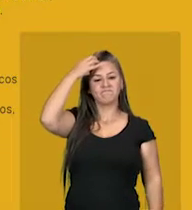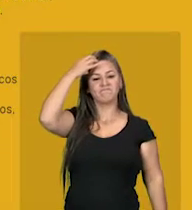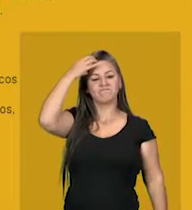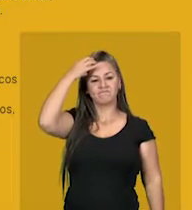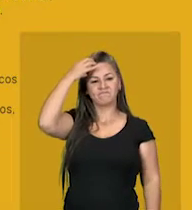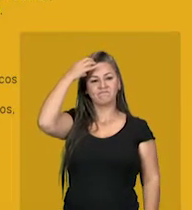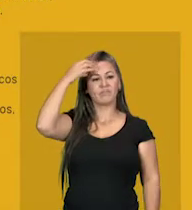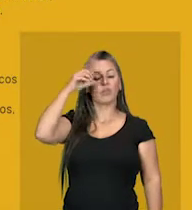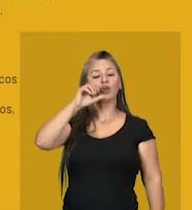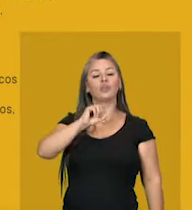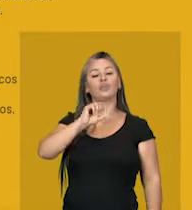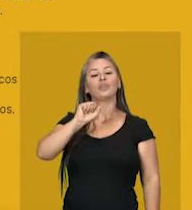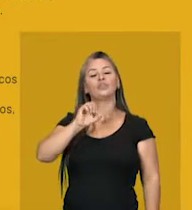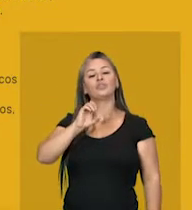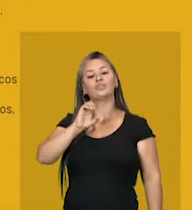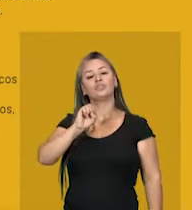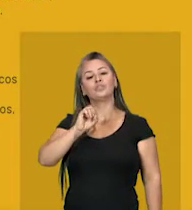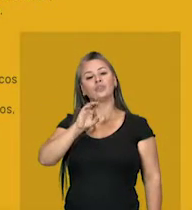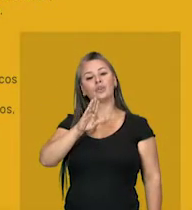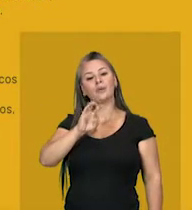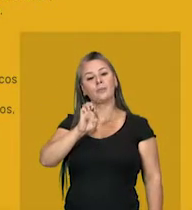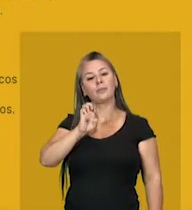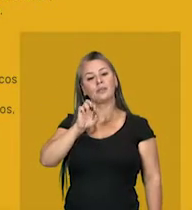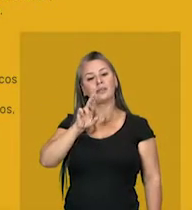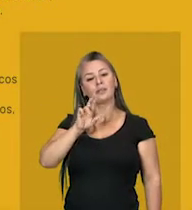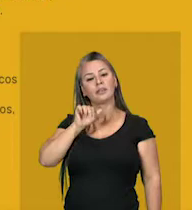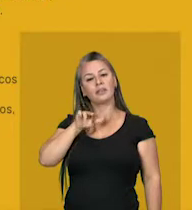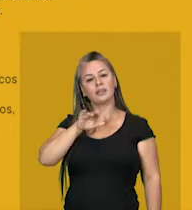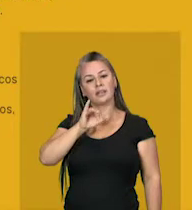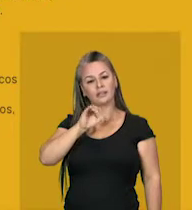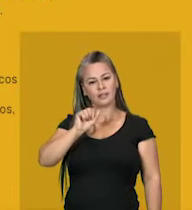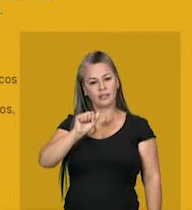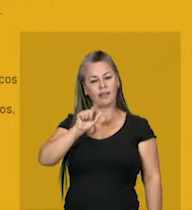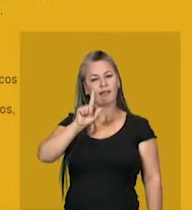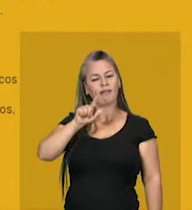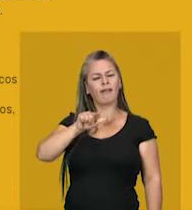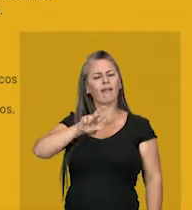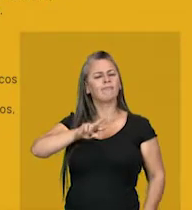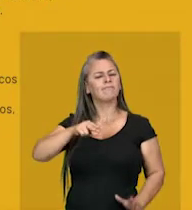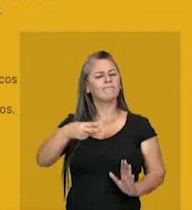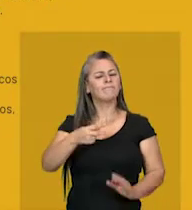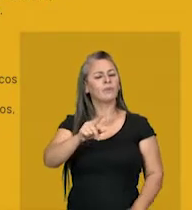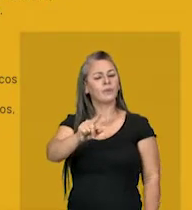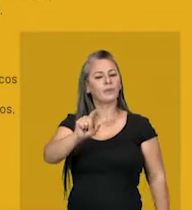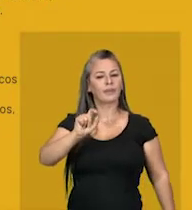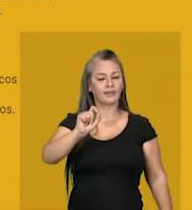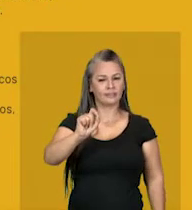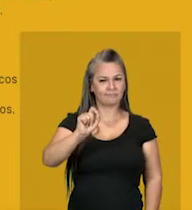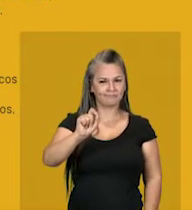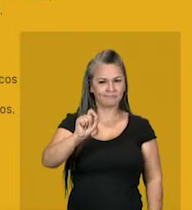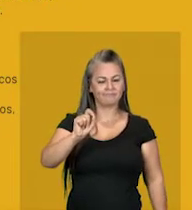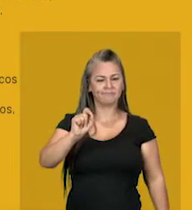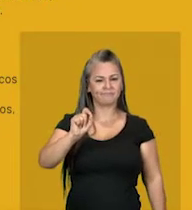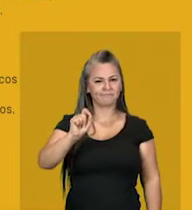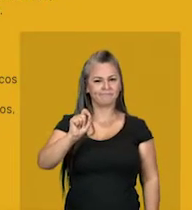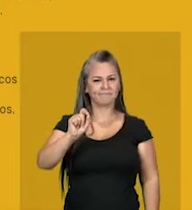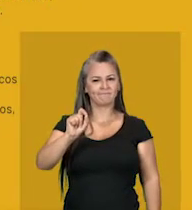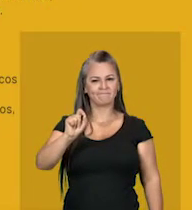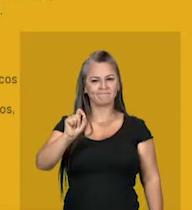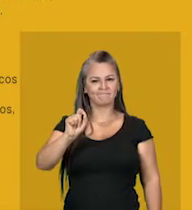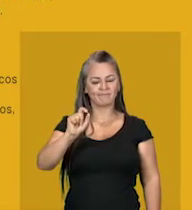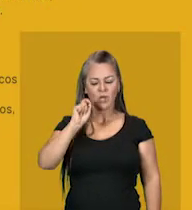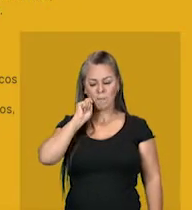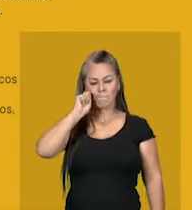o torna a autoridade máxima em seu território. A soberania de um Estado, né, é o poder que ele